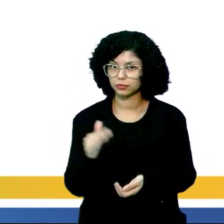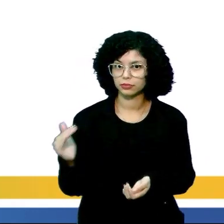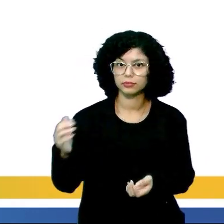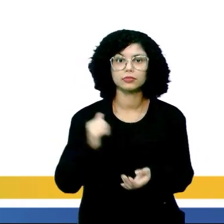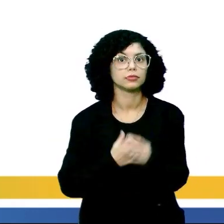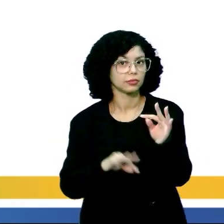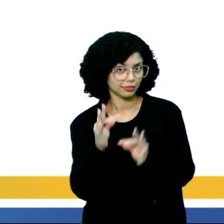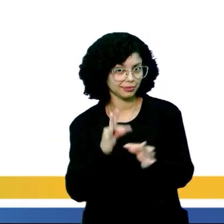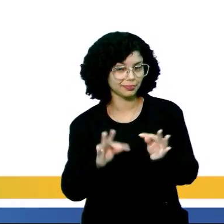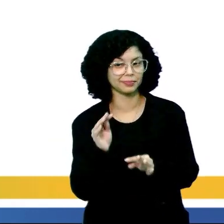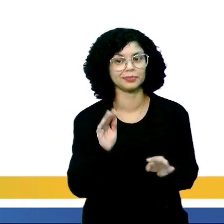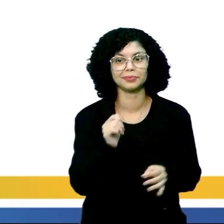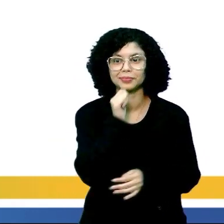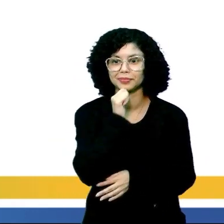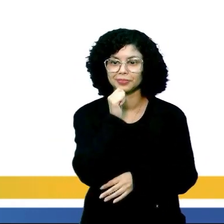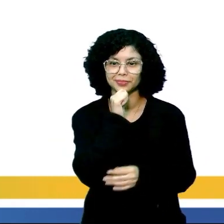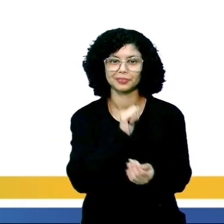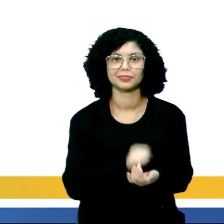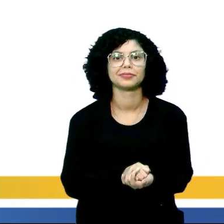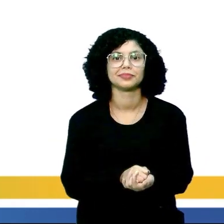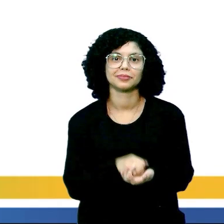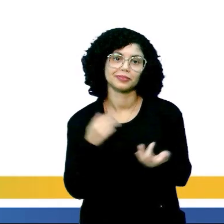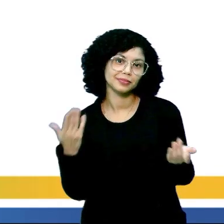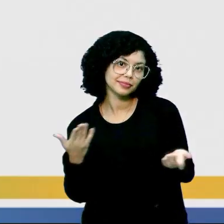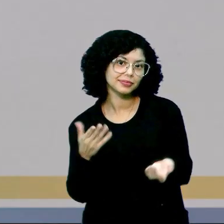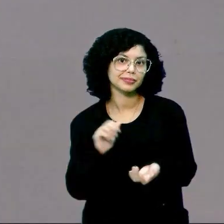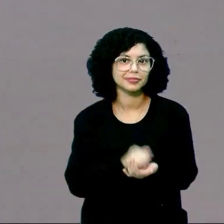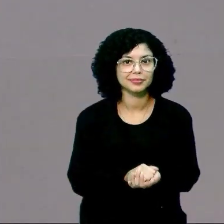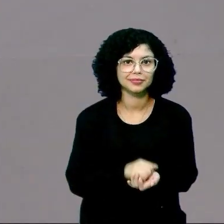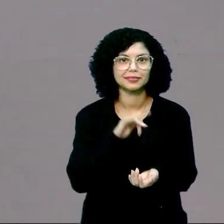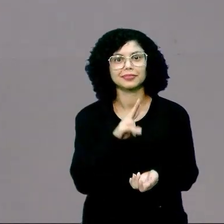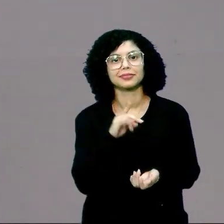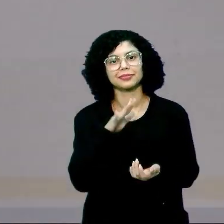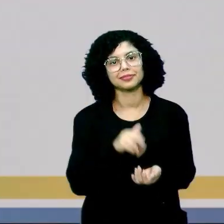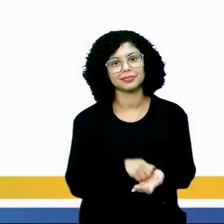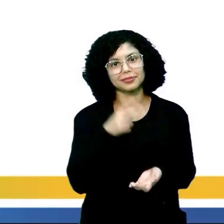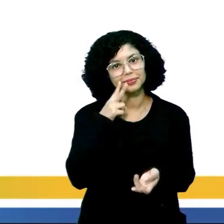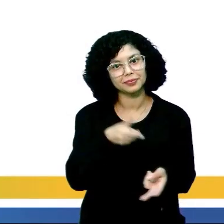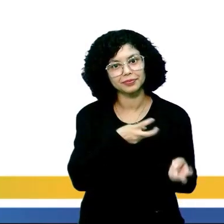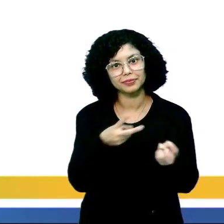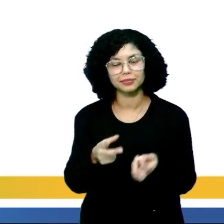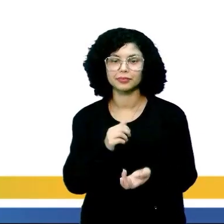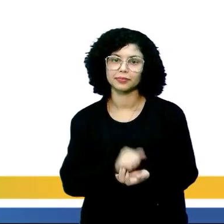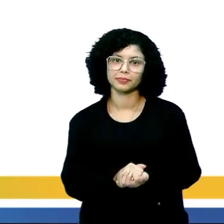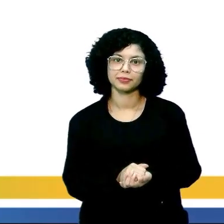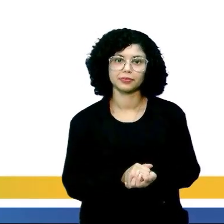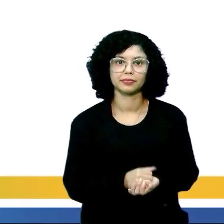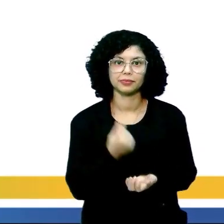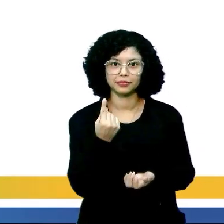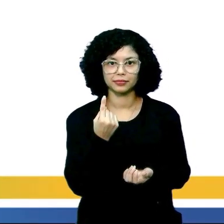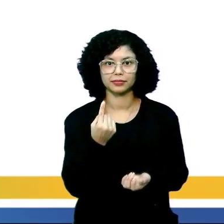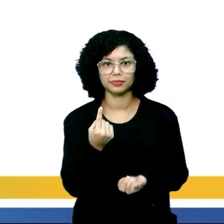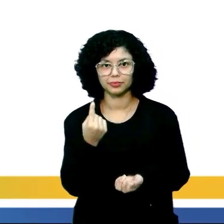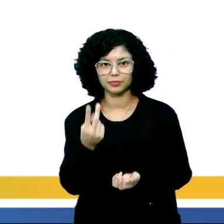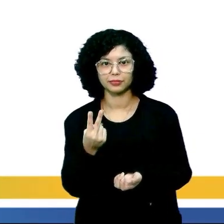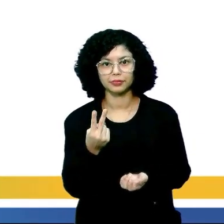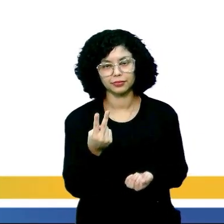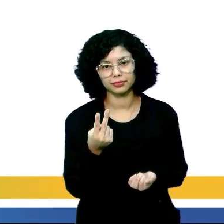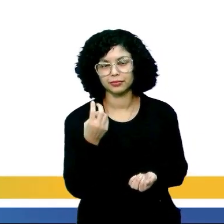sabe da tecnologia. E eu disse isso em ironia, tá, galera? E observe o que ela diz, ó. Um